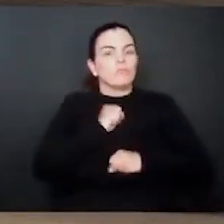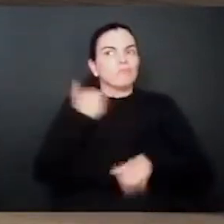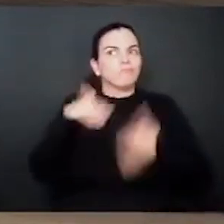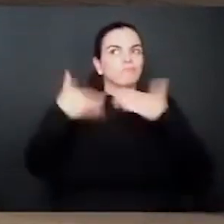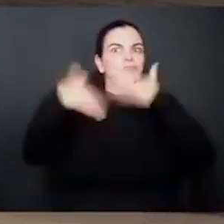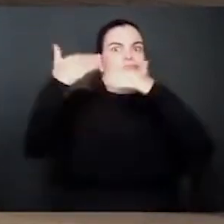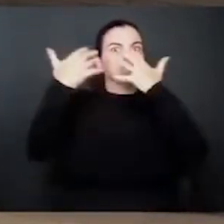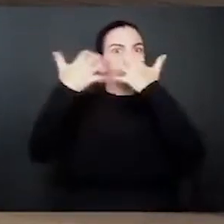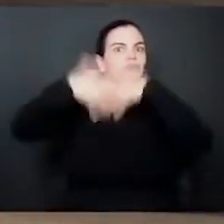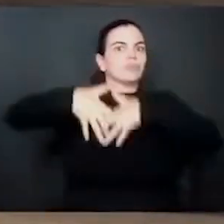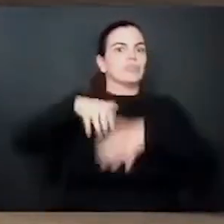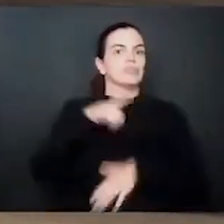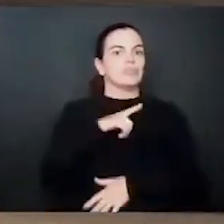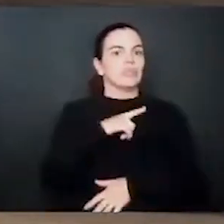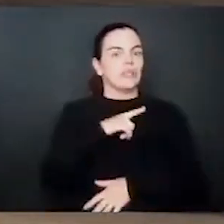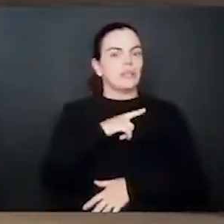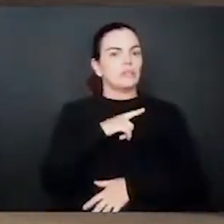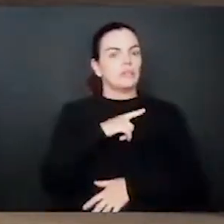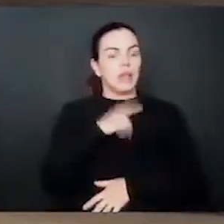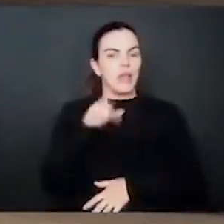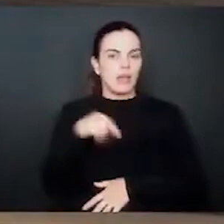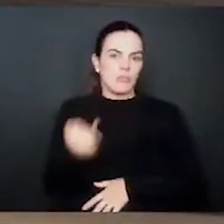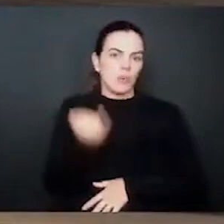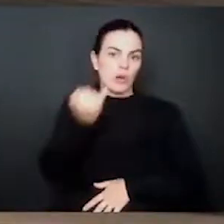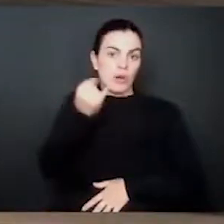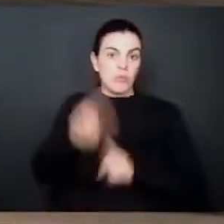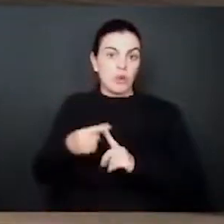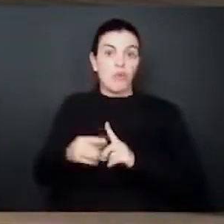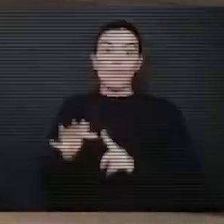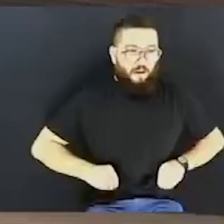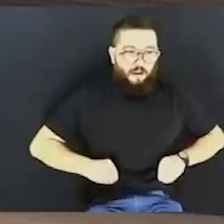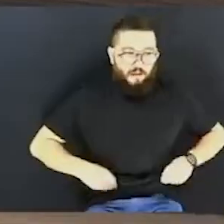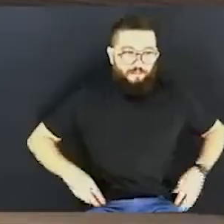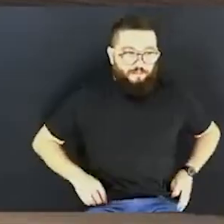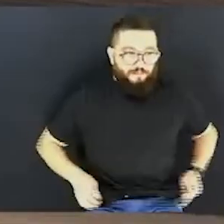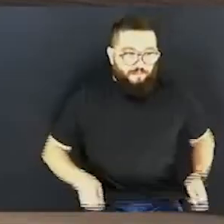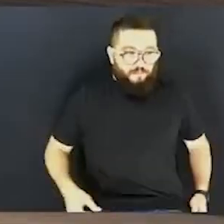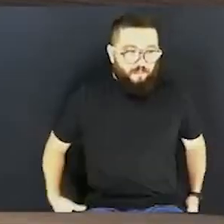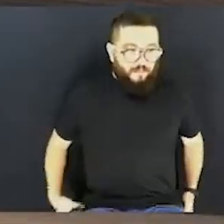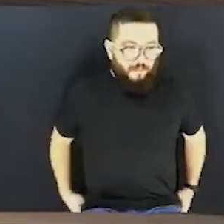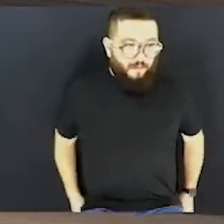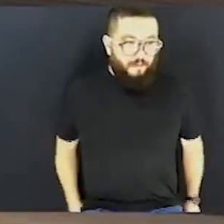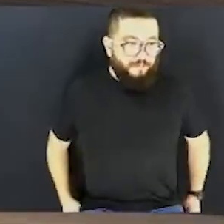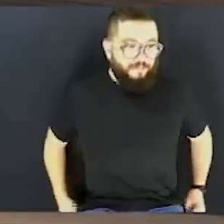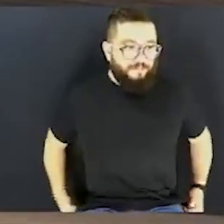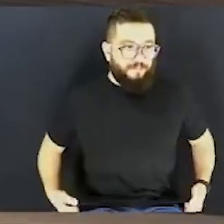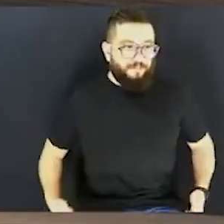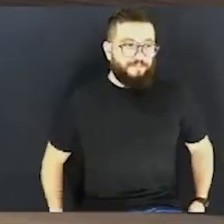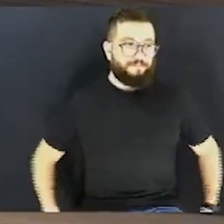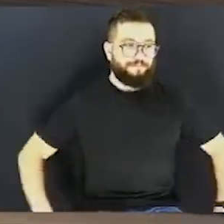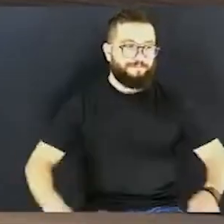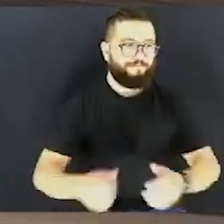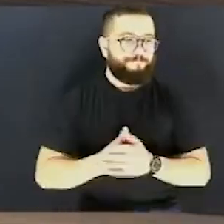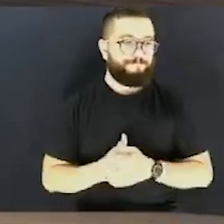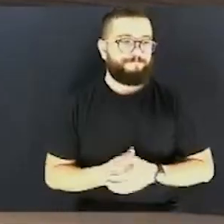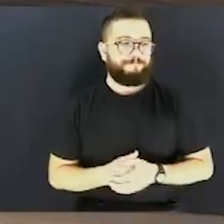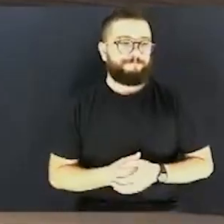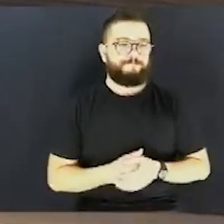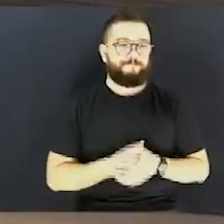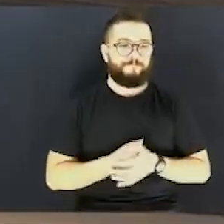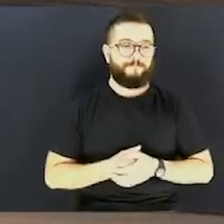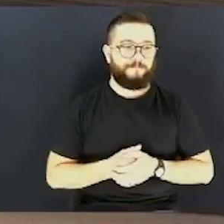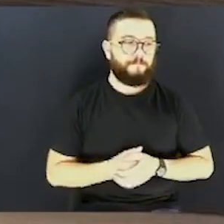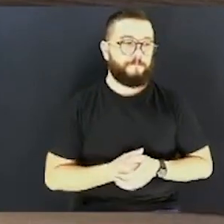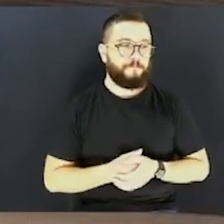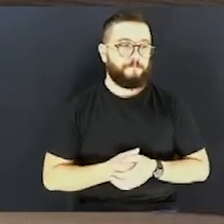das crianças que se tornarão adultos no futuro, então, realmente é muito importante. E eu concordo que tem que ser o foco a